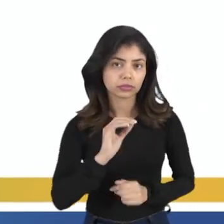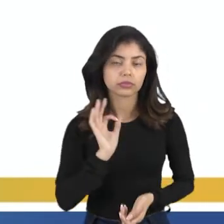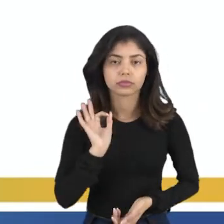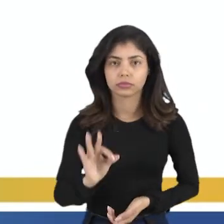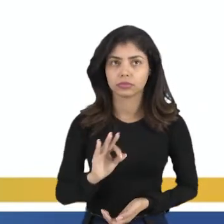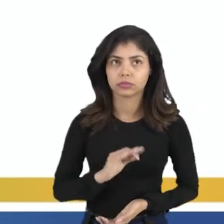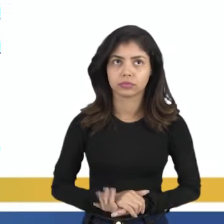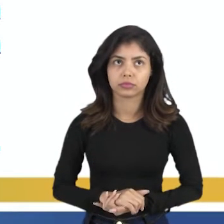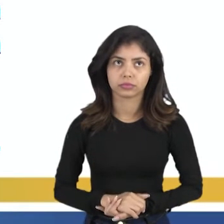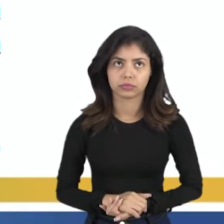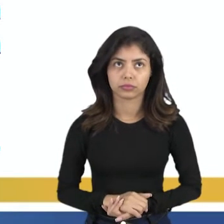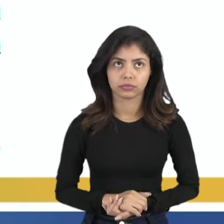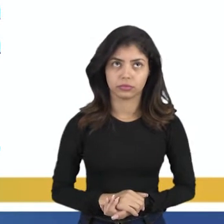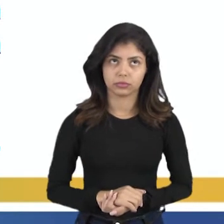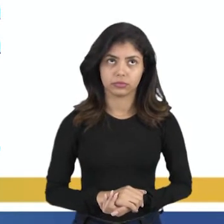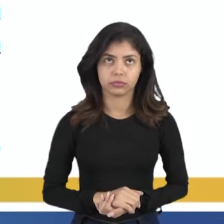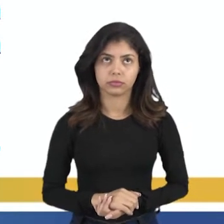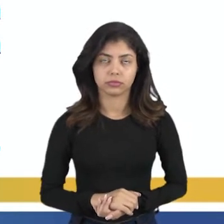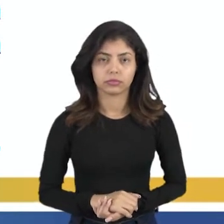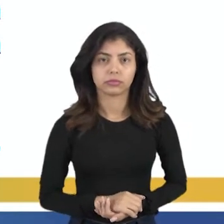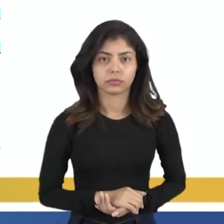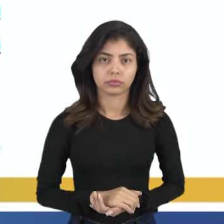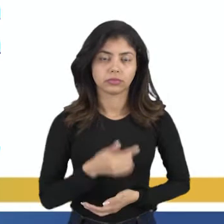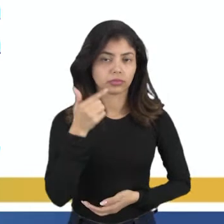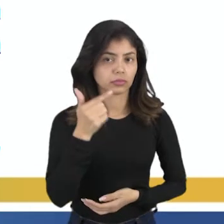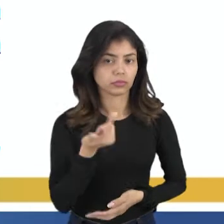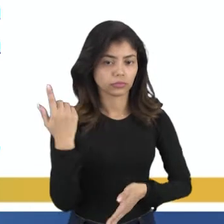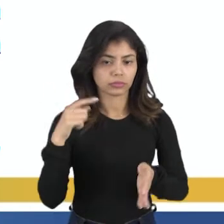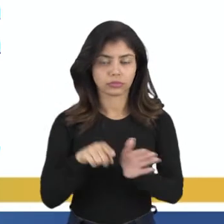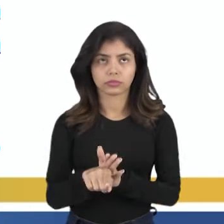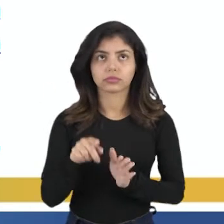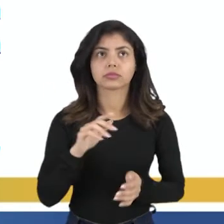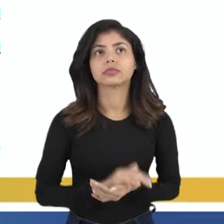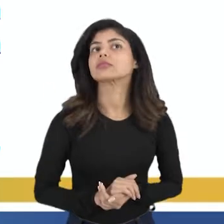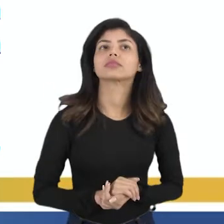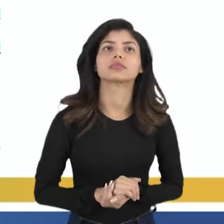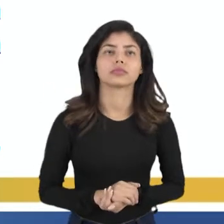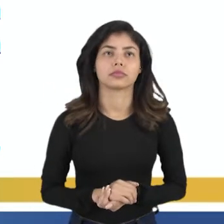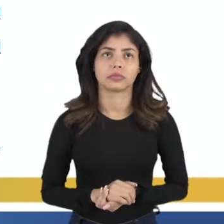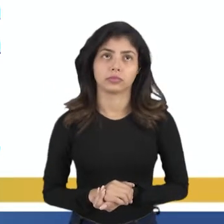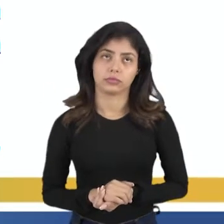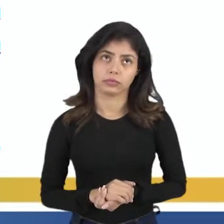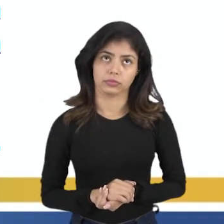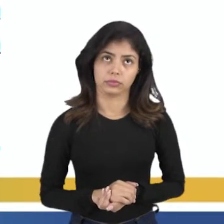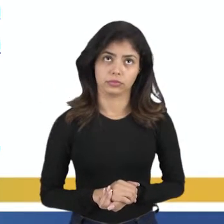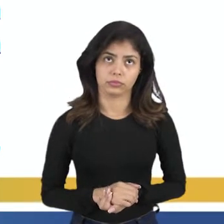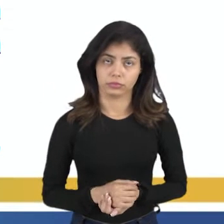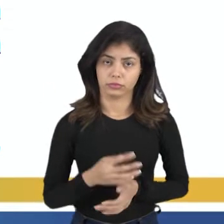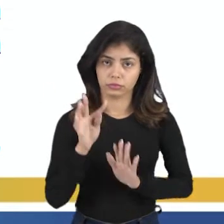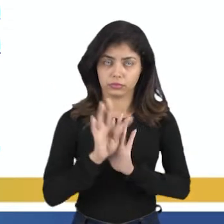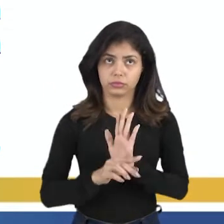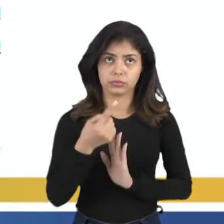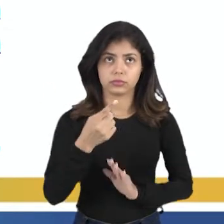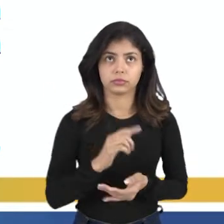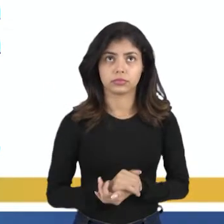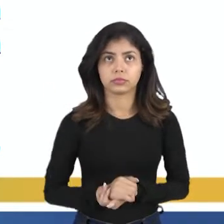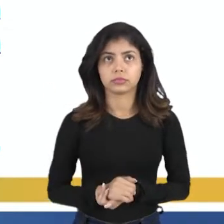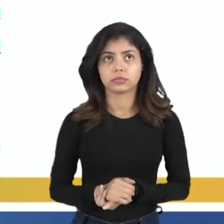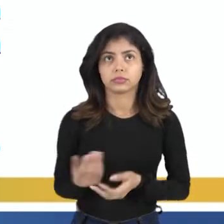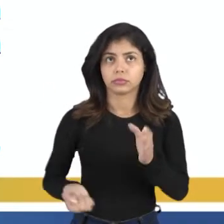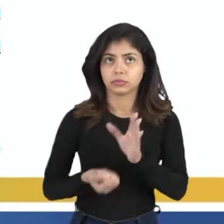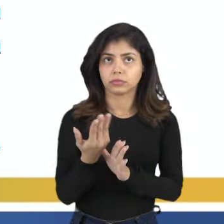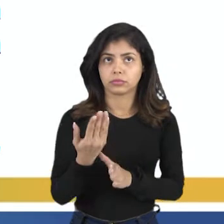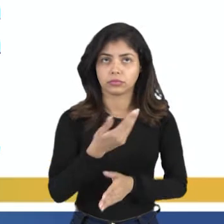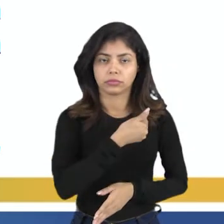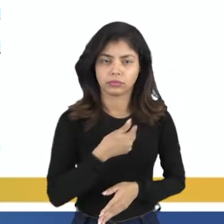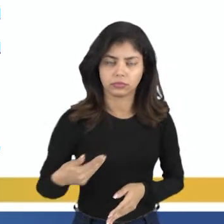a mais adequada. Vamos lá para a segunda questão. Enem 2017, texto 1. Criatividade